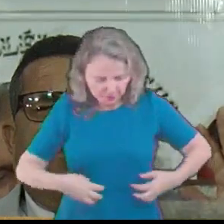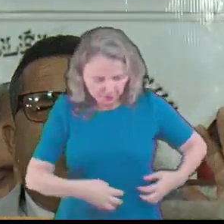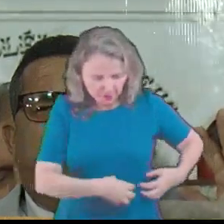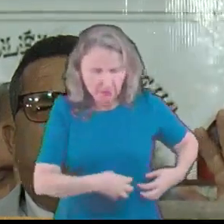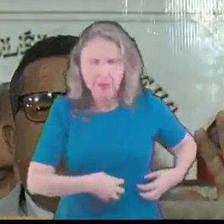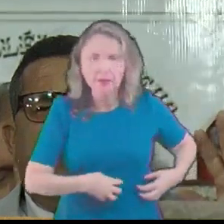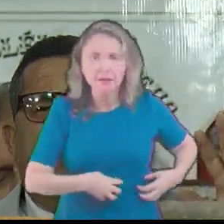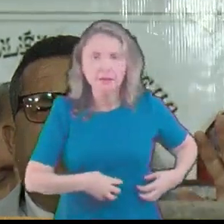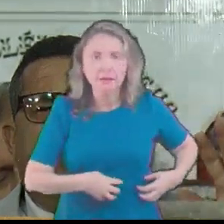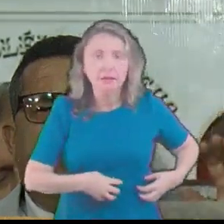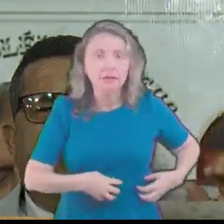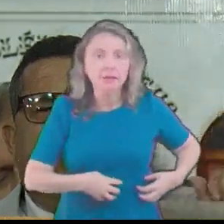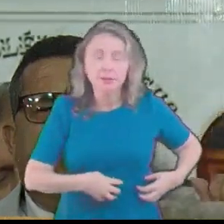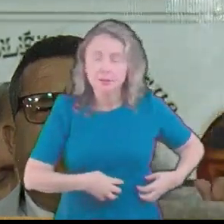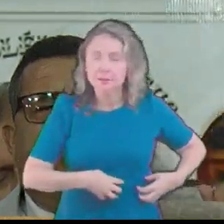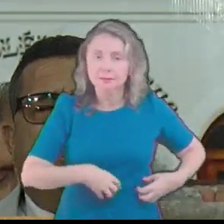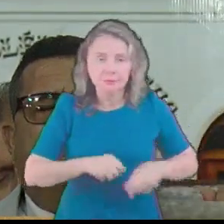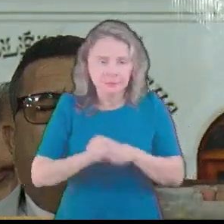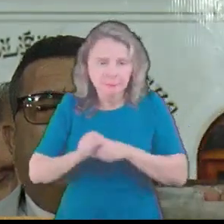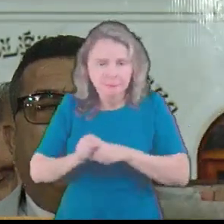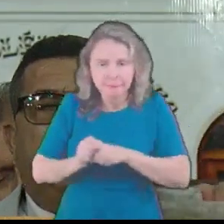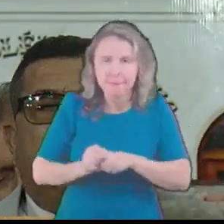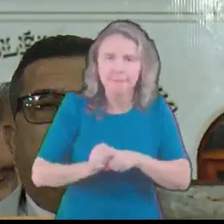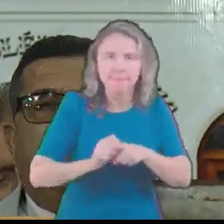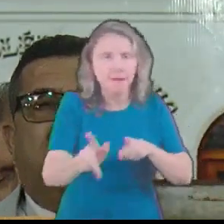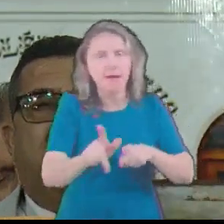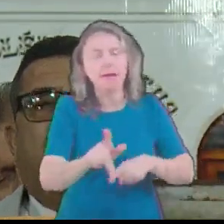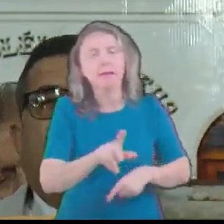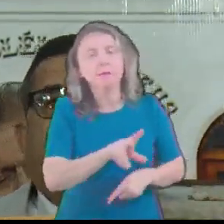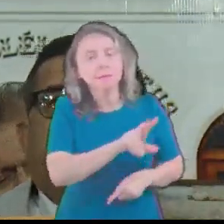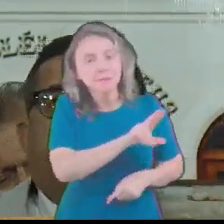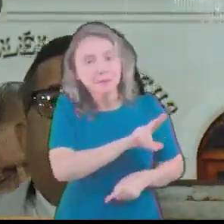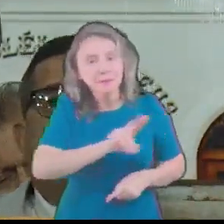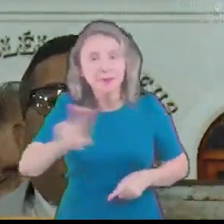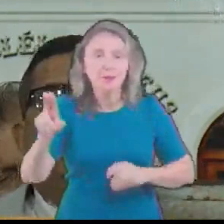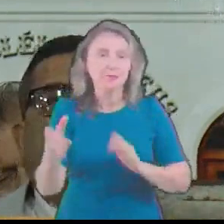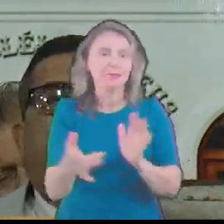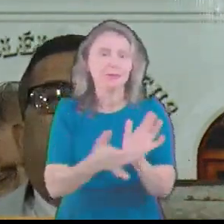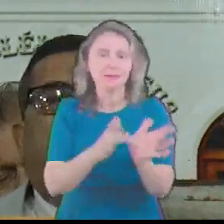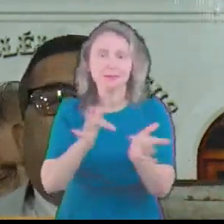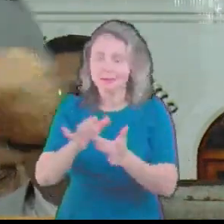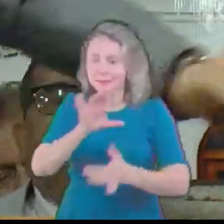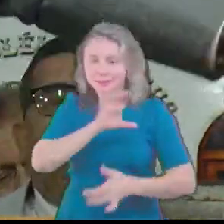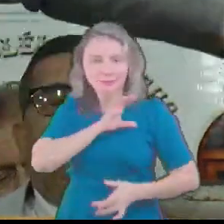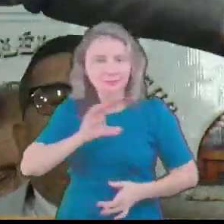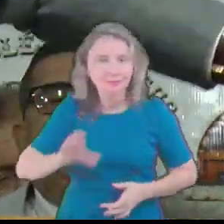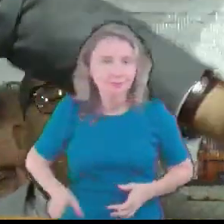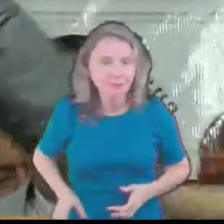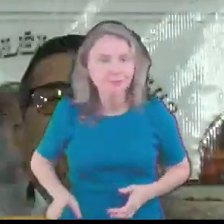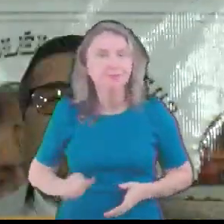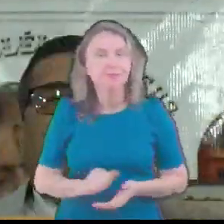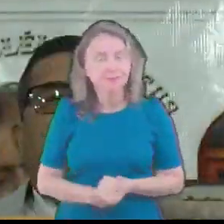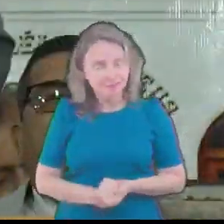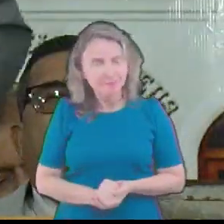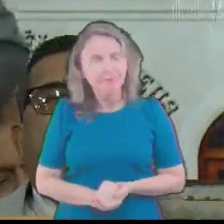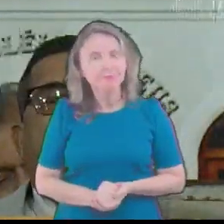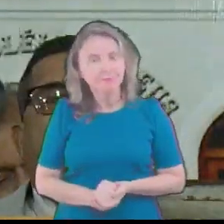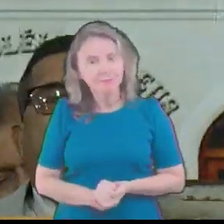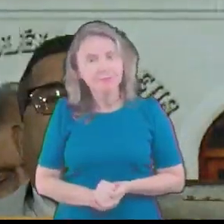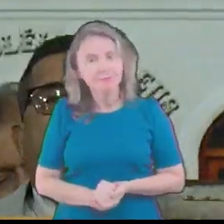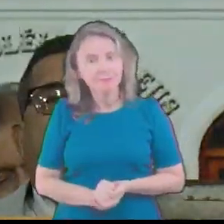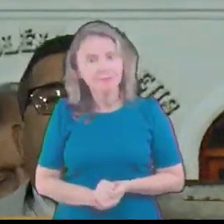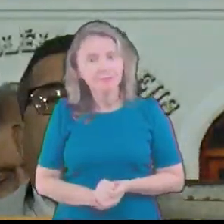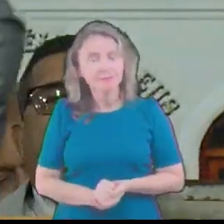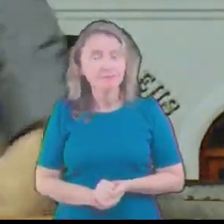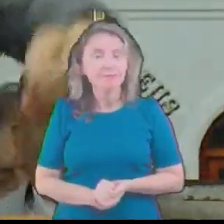meio, seja repreendida em nome de Jesus Cristo. A pedra vai ser tirada, o